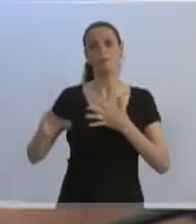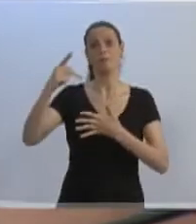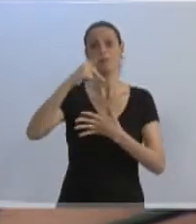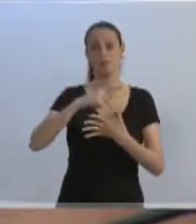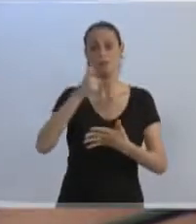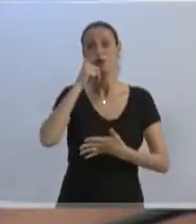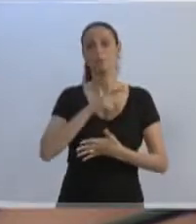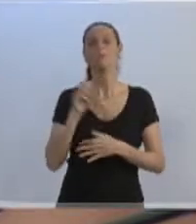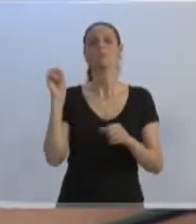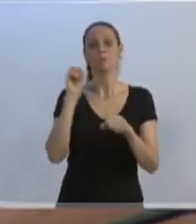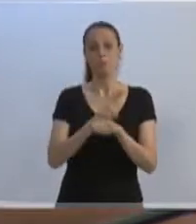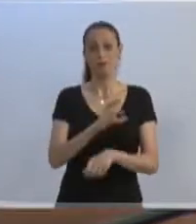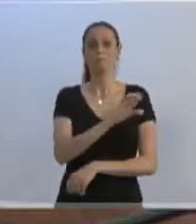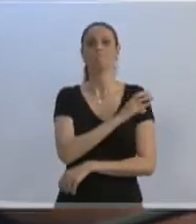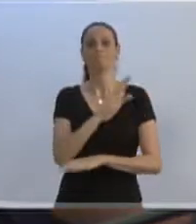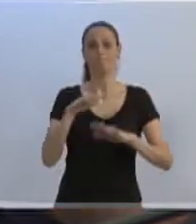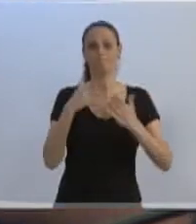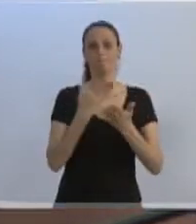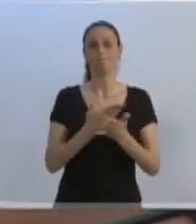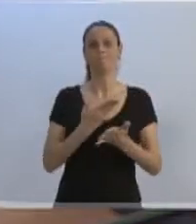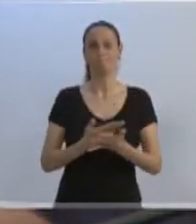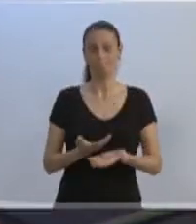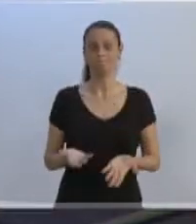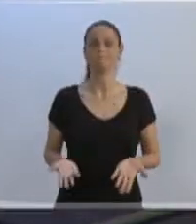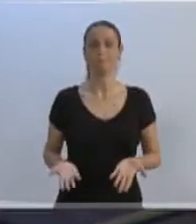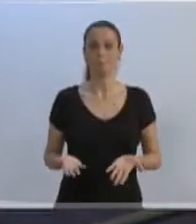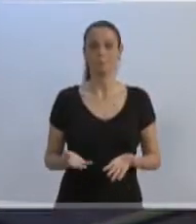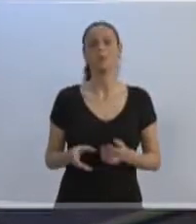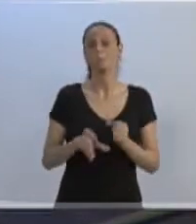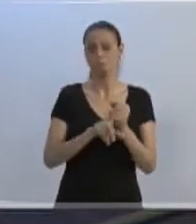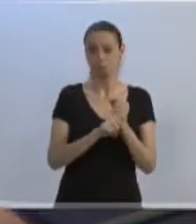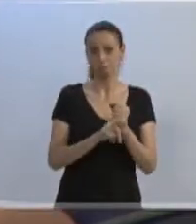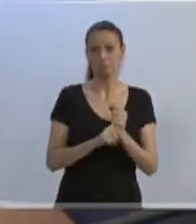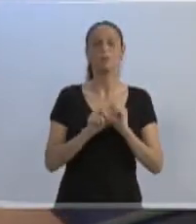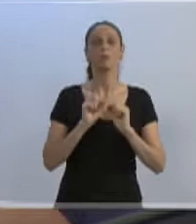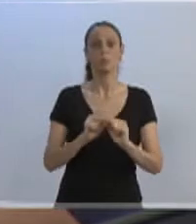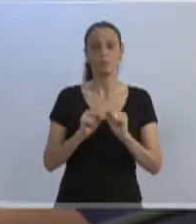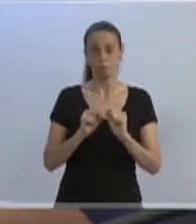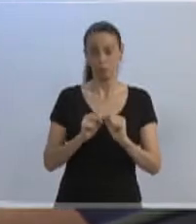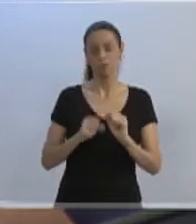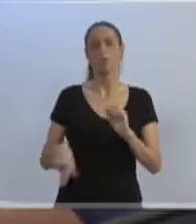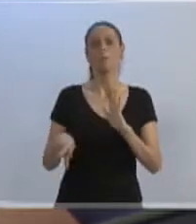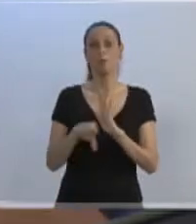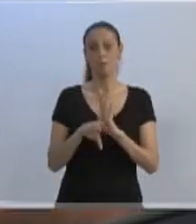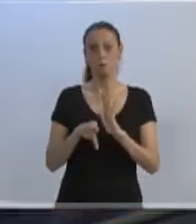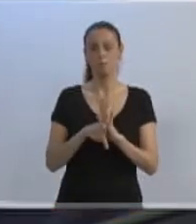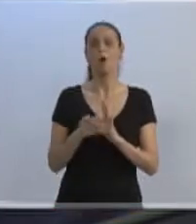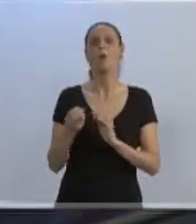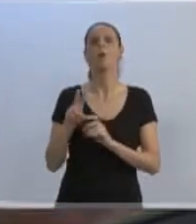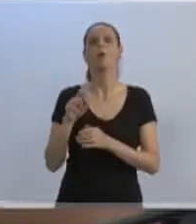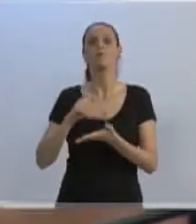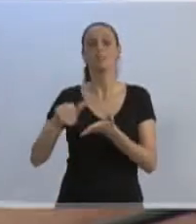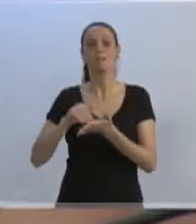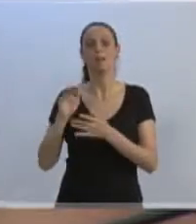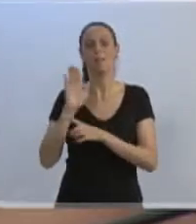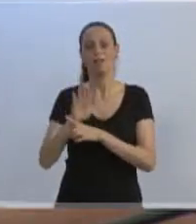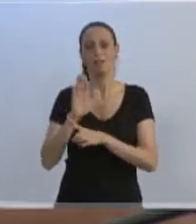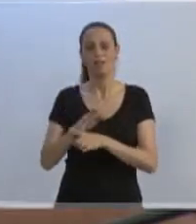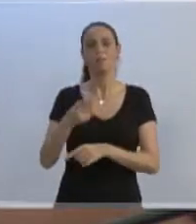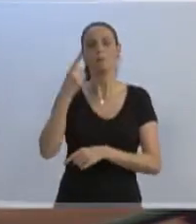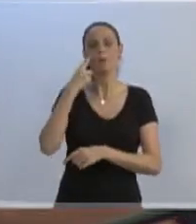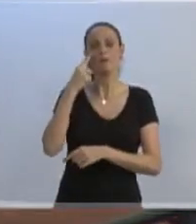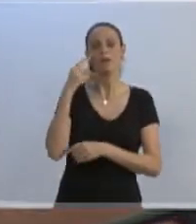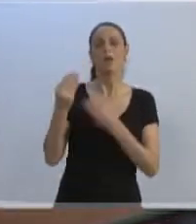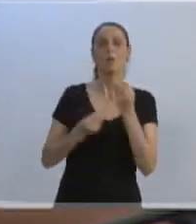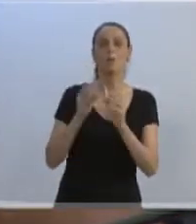acesso a essas vagas na iaa a própria secretaria de assistência pode ajudar a fazer um ranqueamento para que a